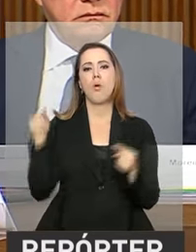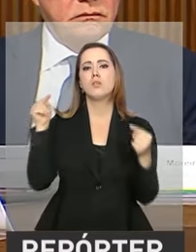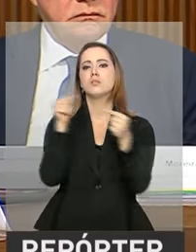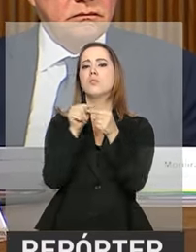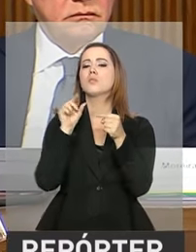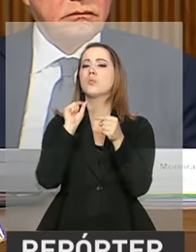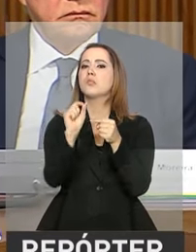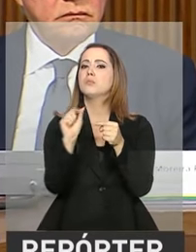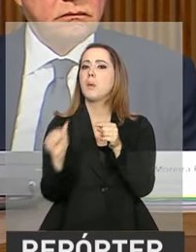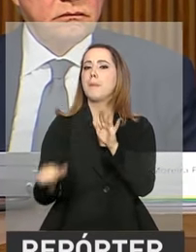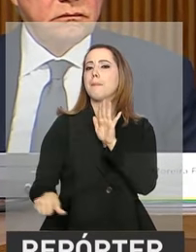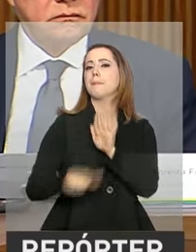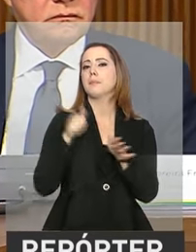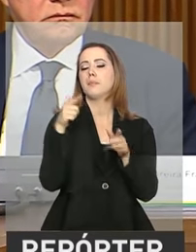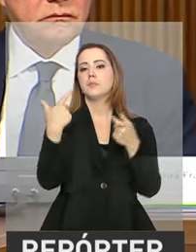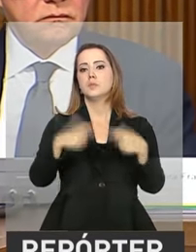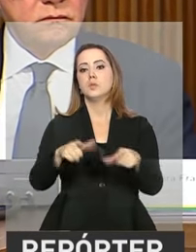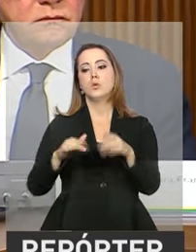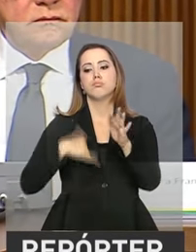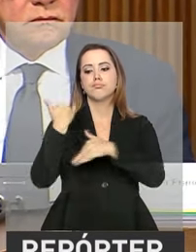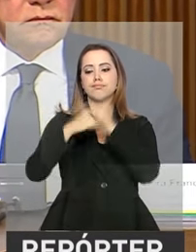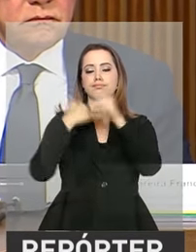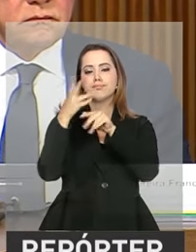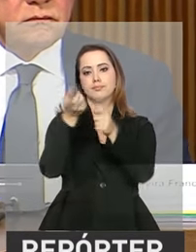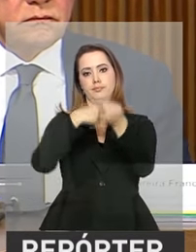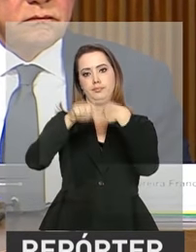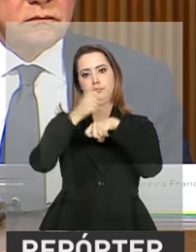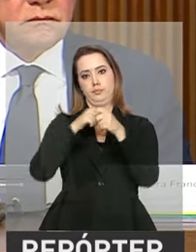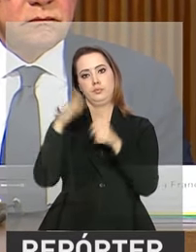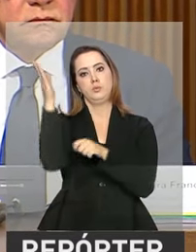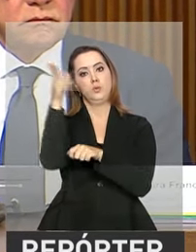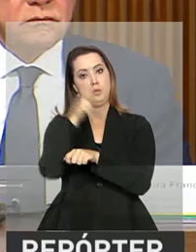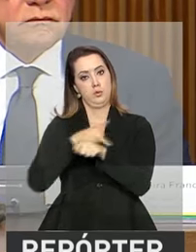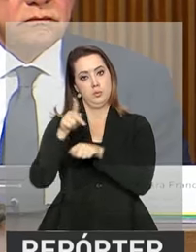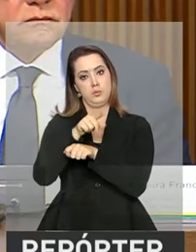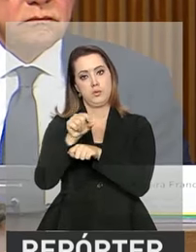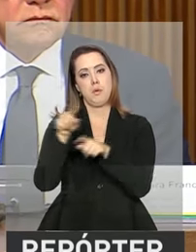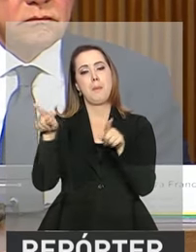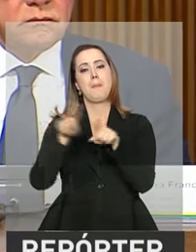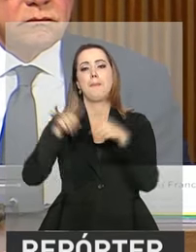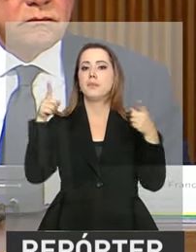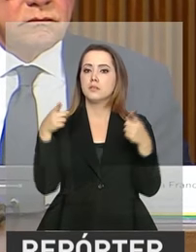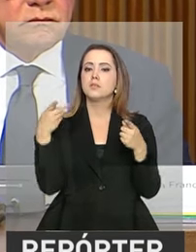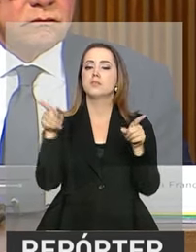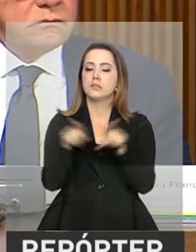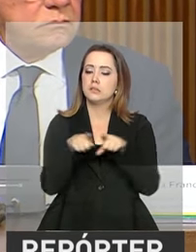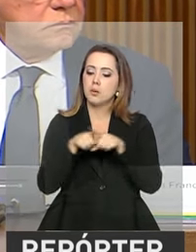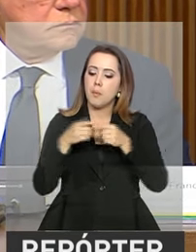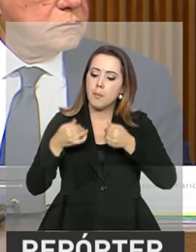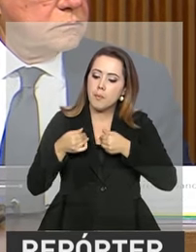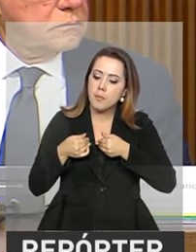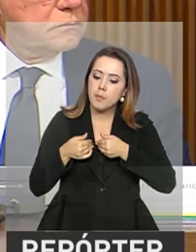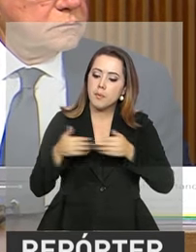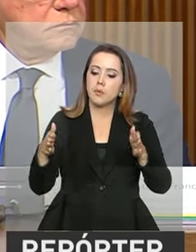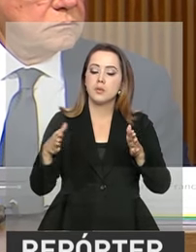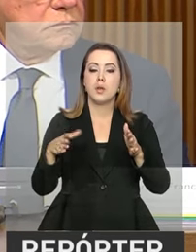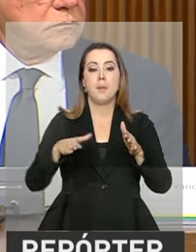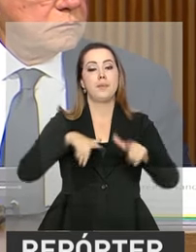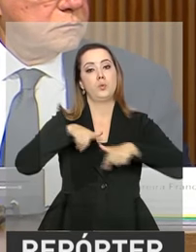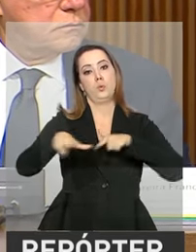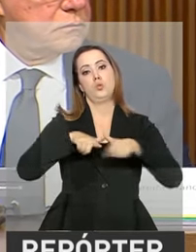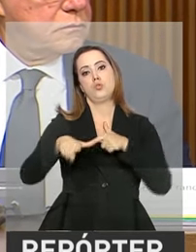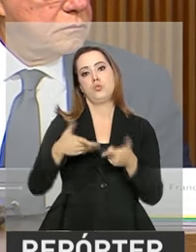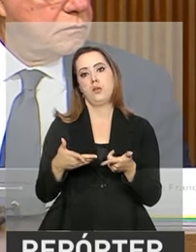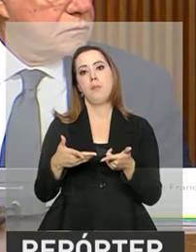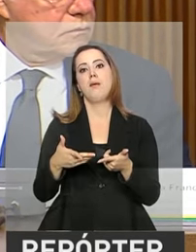ao crescimento econômico do país, mas como consequência natural, exatamente a abertura de empregos, porque do